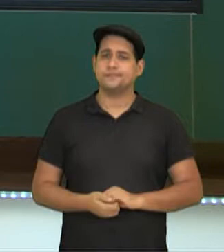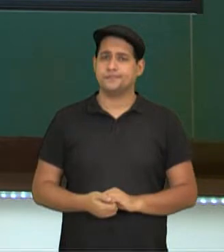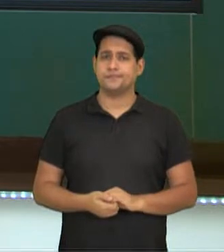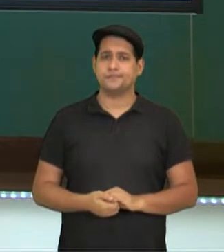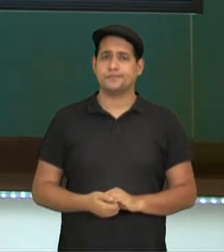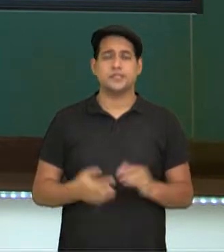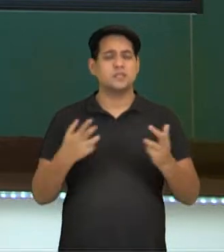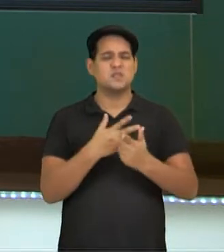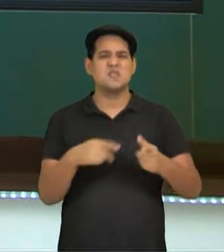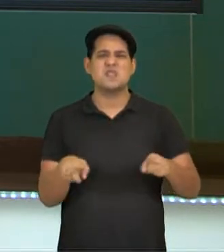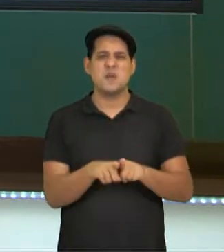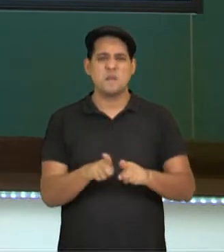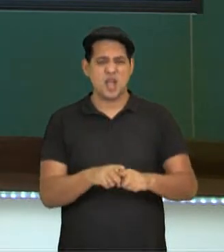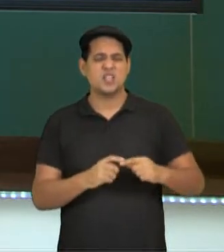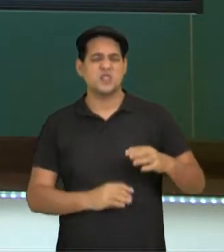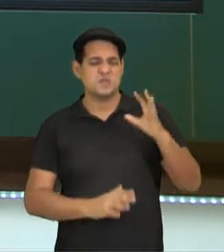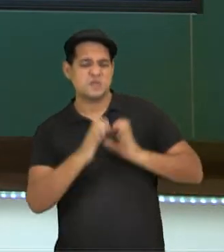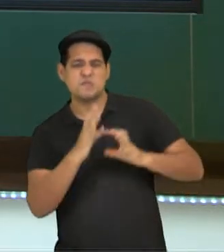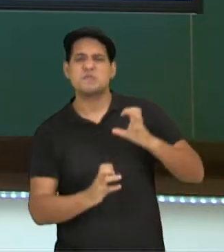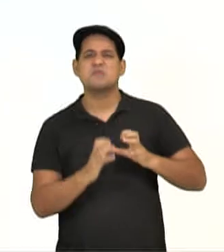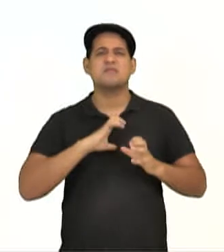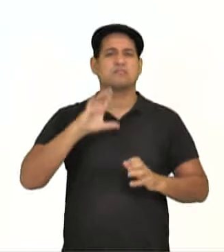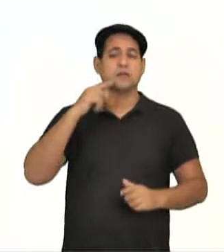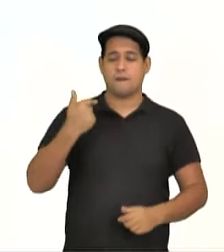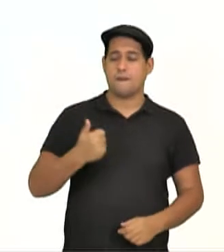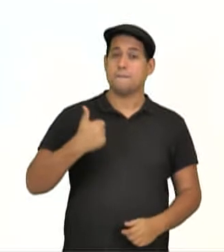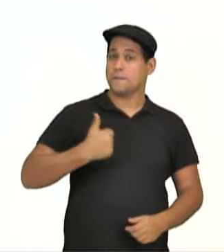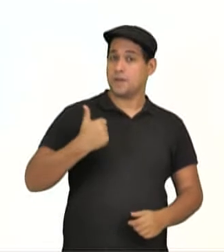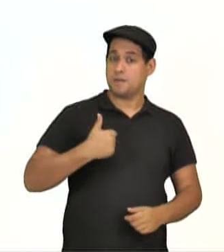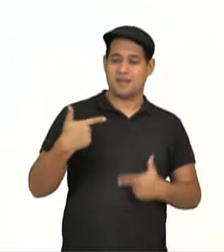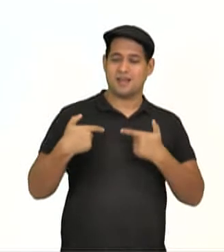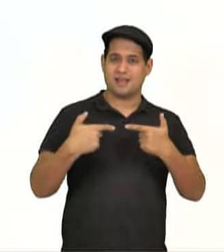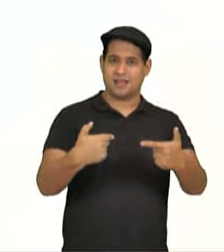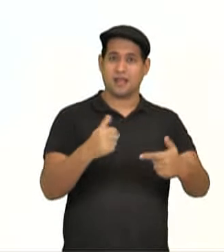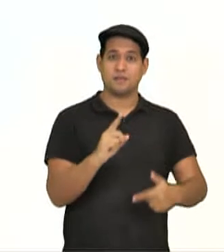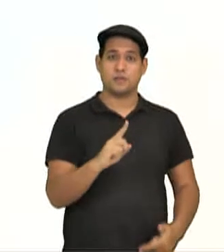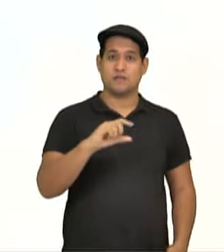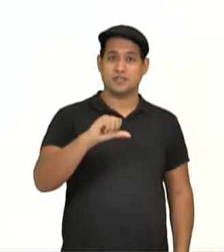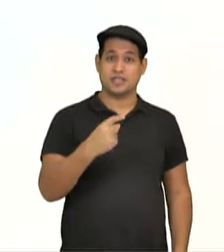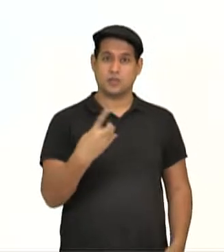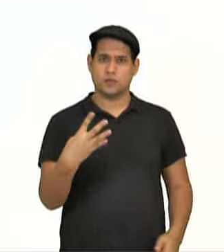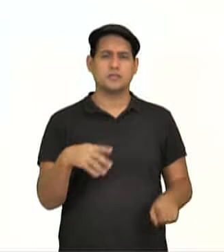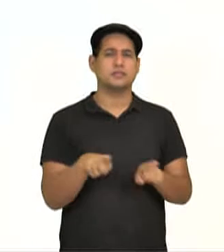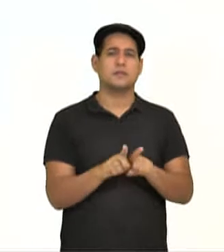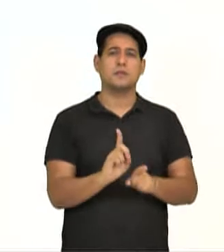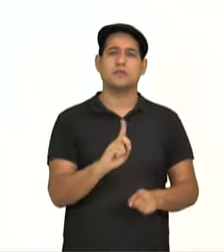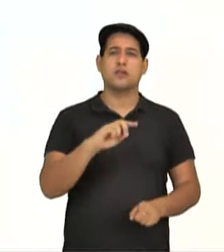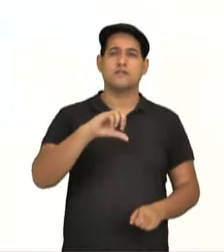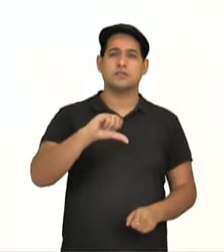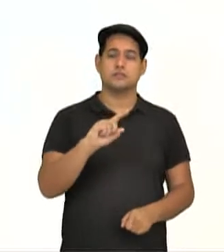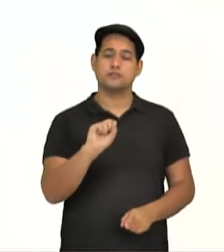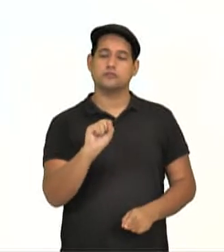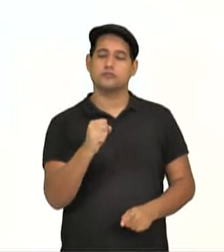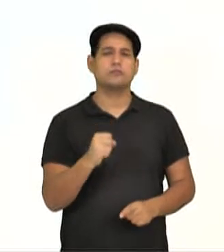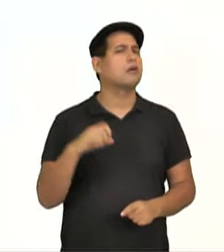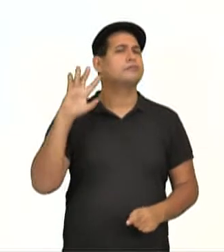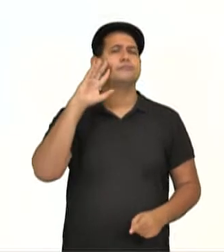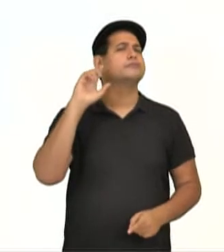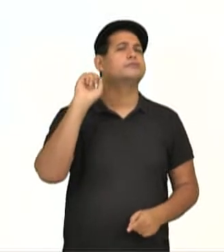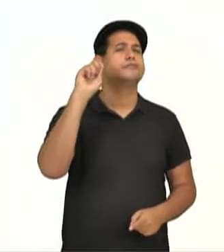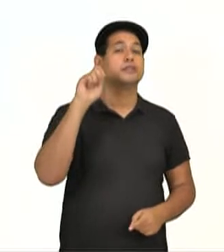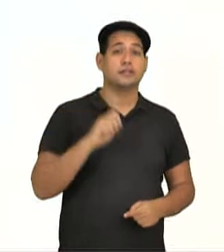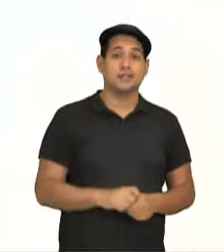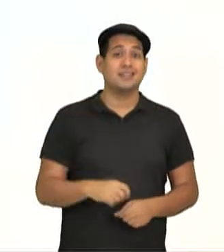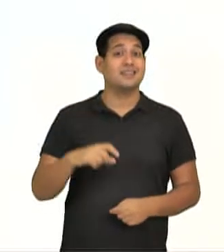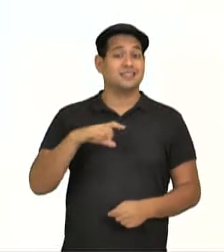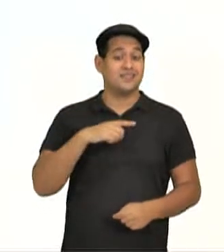Questões e disputas mal resolvidas durante a Primeira Guerra Mundial, de 1914 a 1918, levaram o mundo a uma